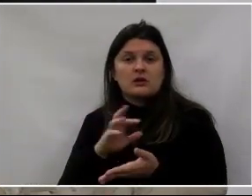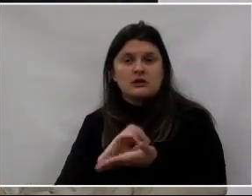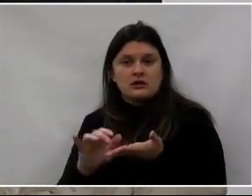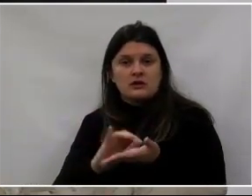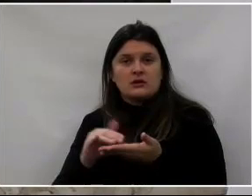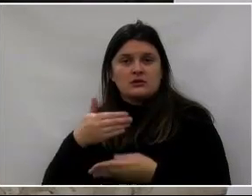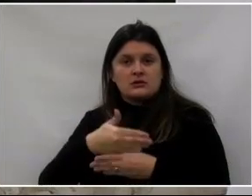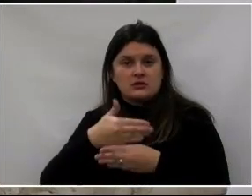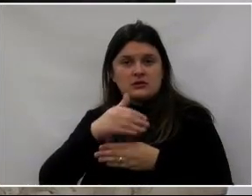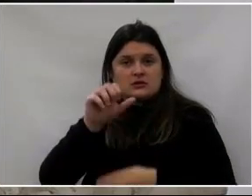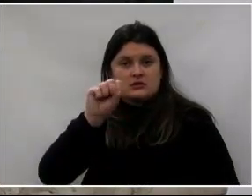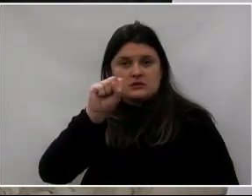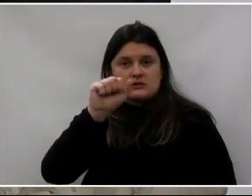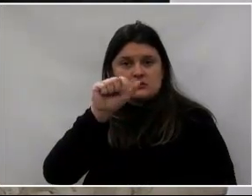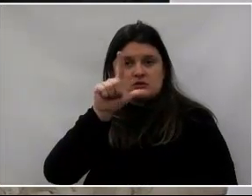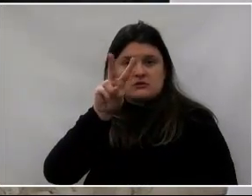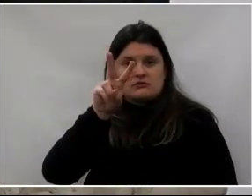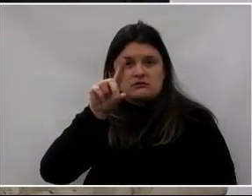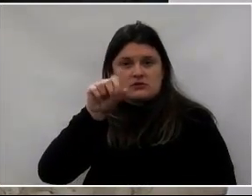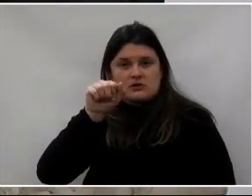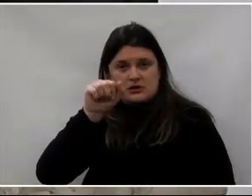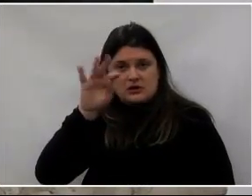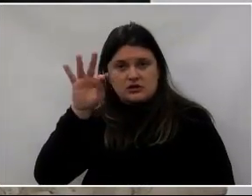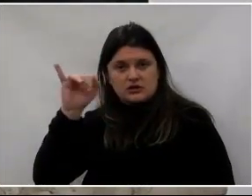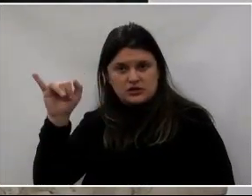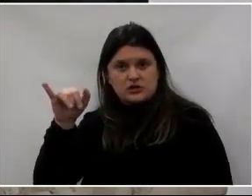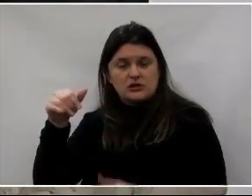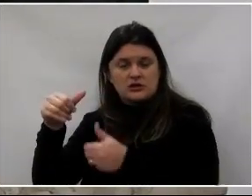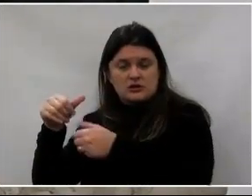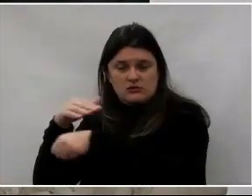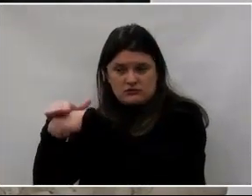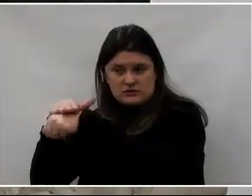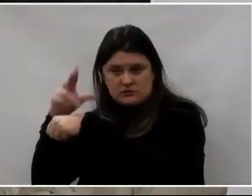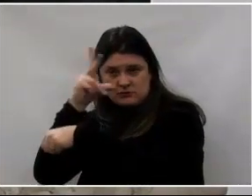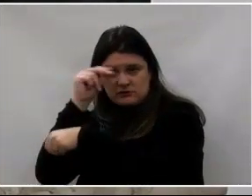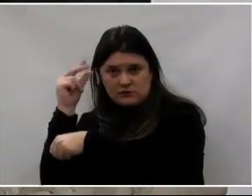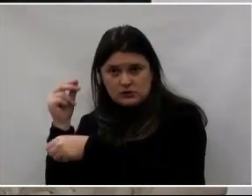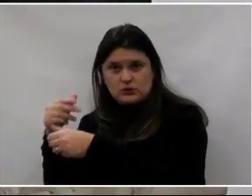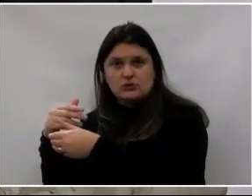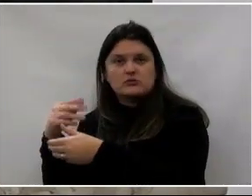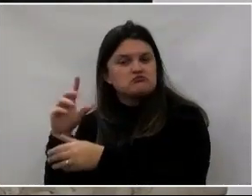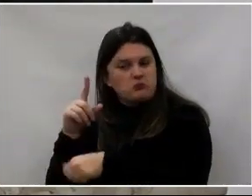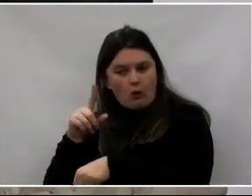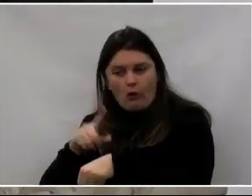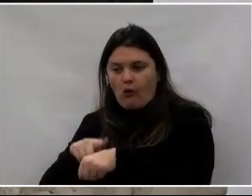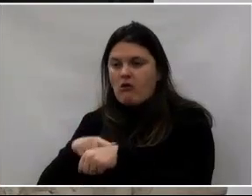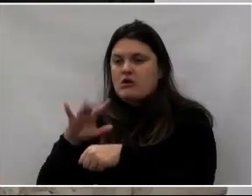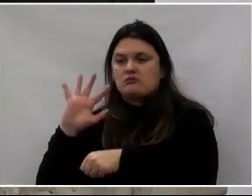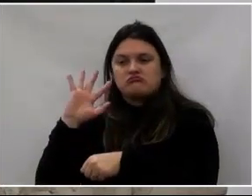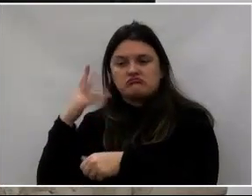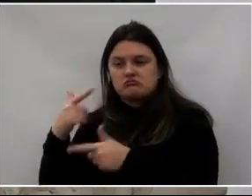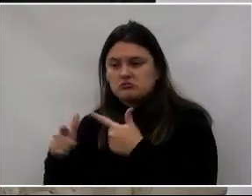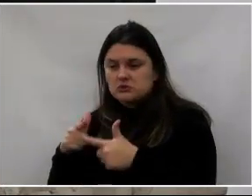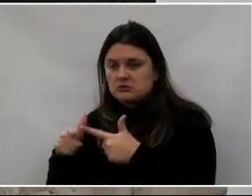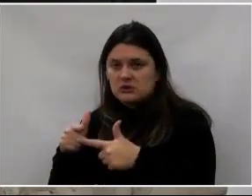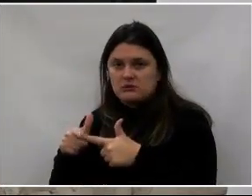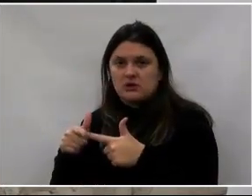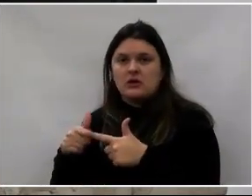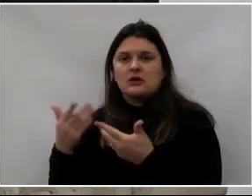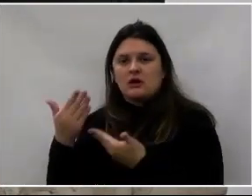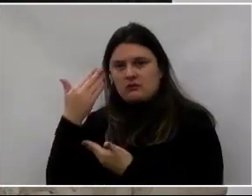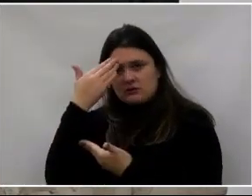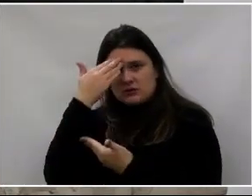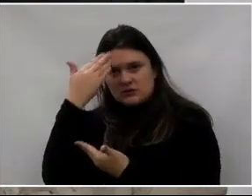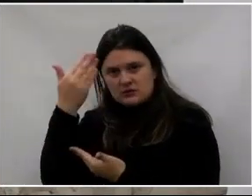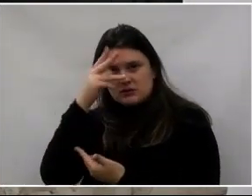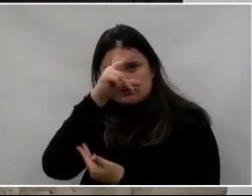estava lá na prefeitura, conversei com ele e com o Santim, prontamente fui atendido. Então, eu tenho a agradecer